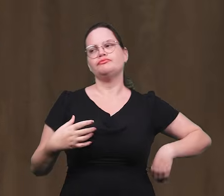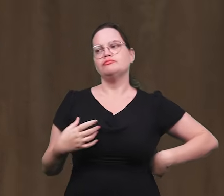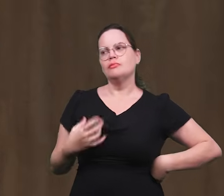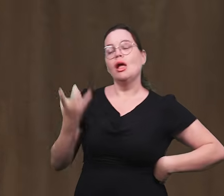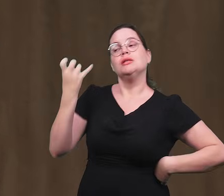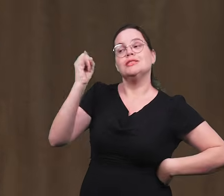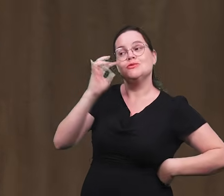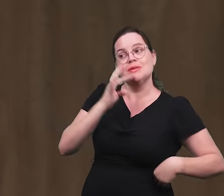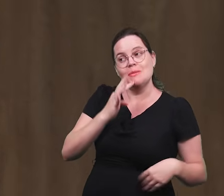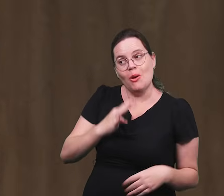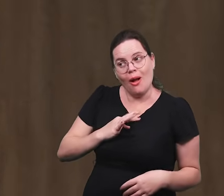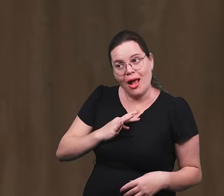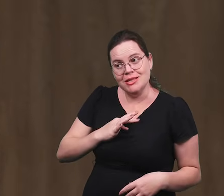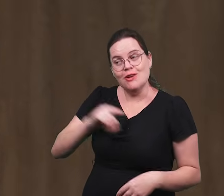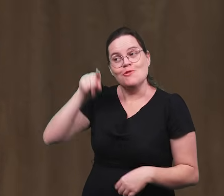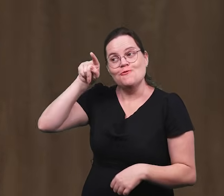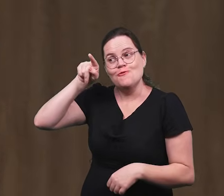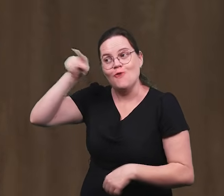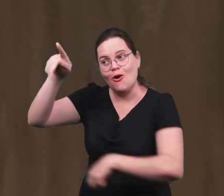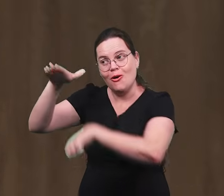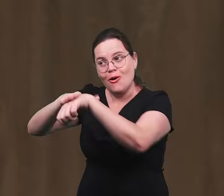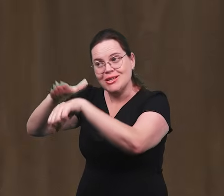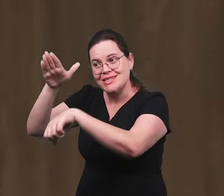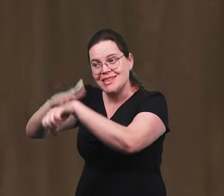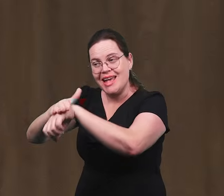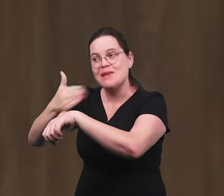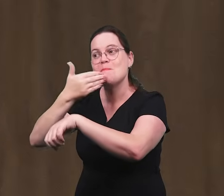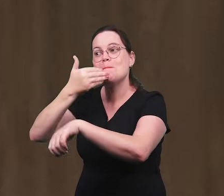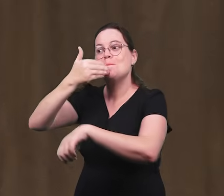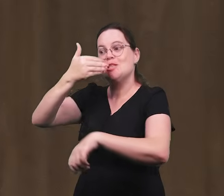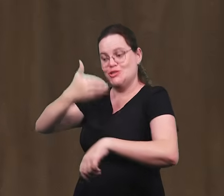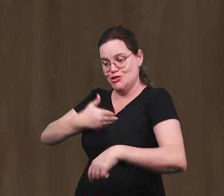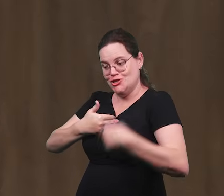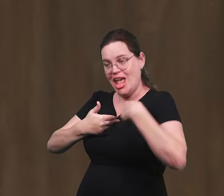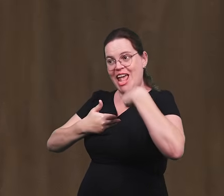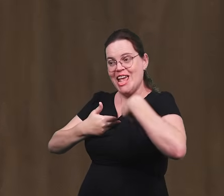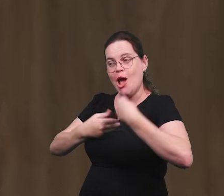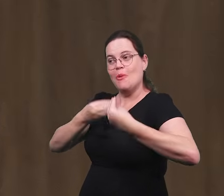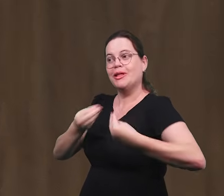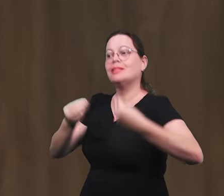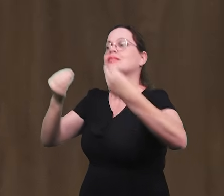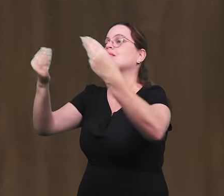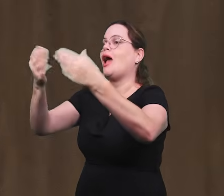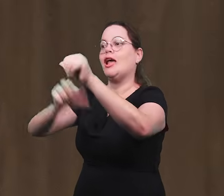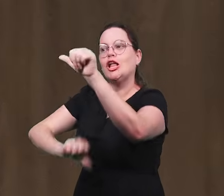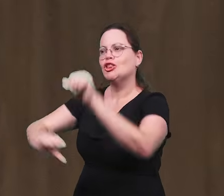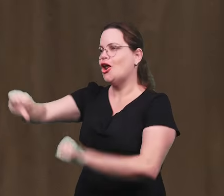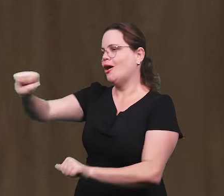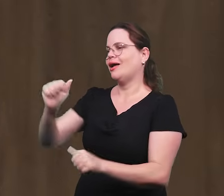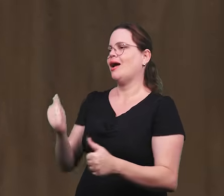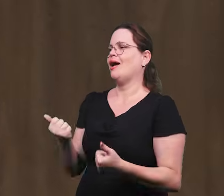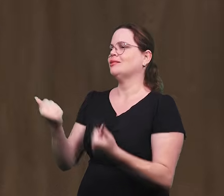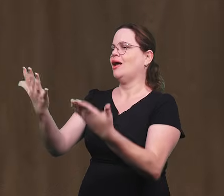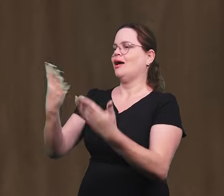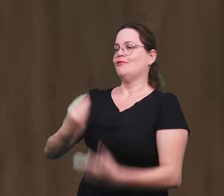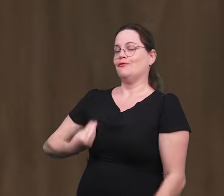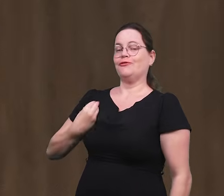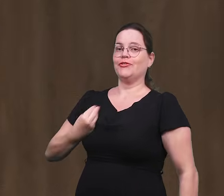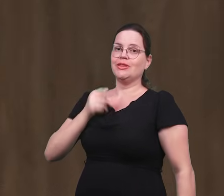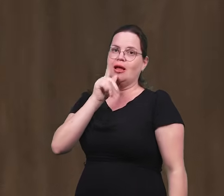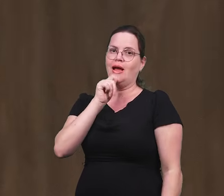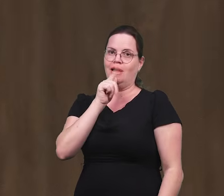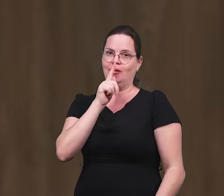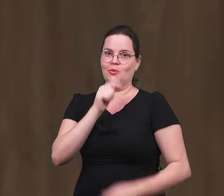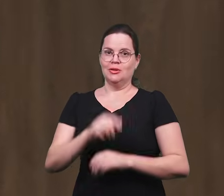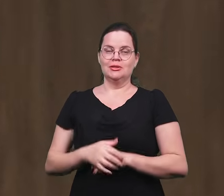Deus, e quem é o que te diz, a situação inverte. Aí ela que ia pedir, dá-me de beber.